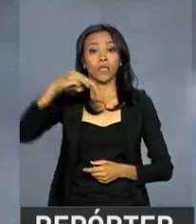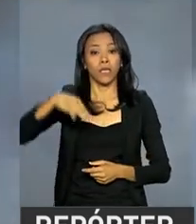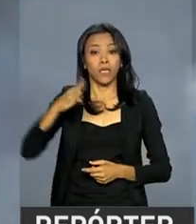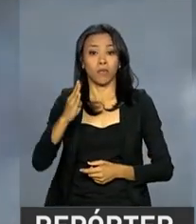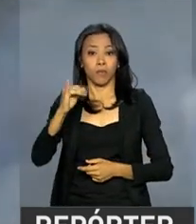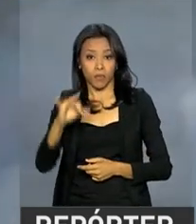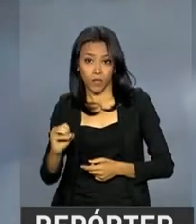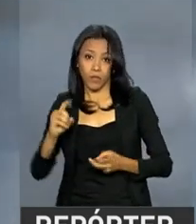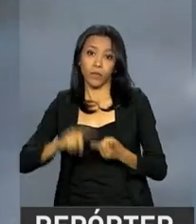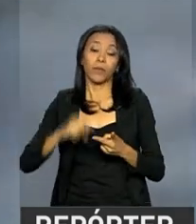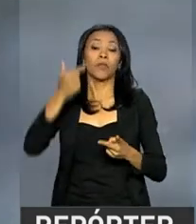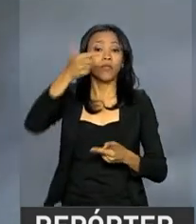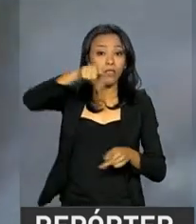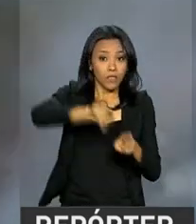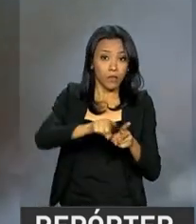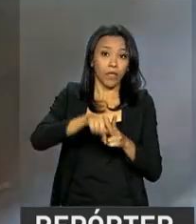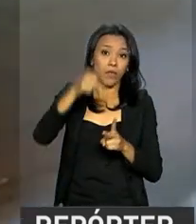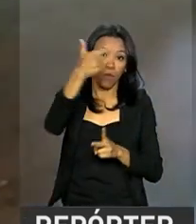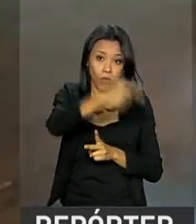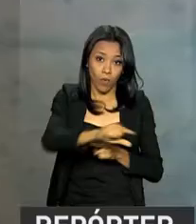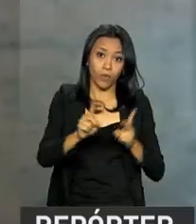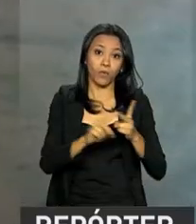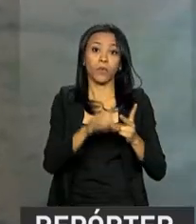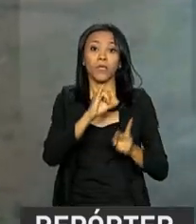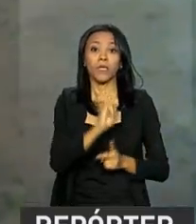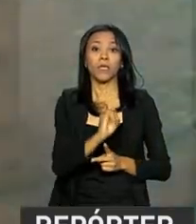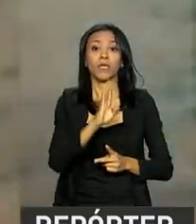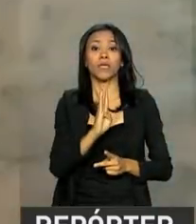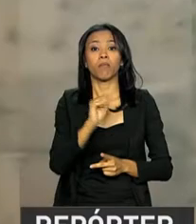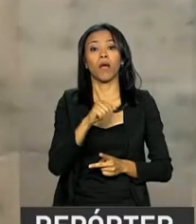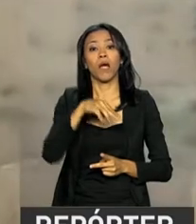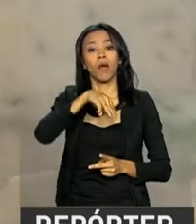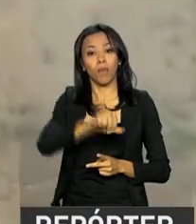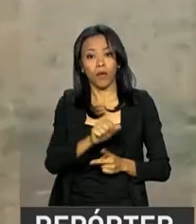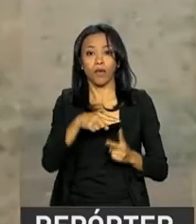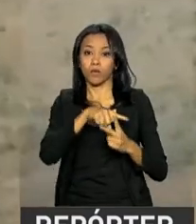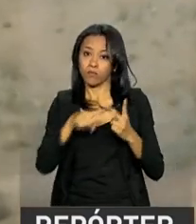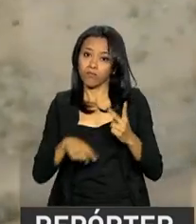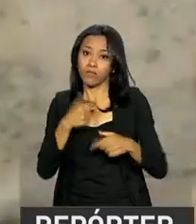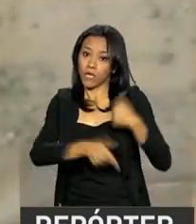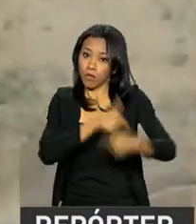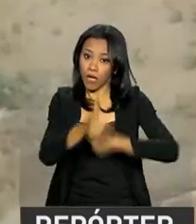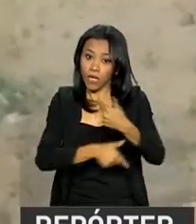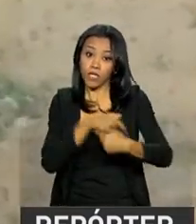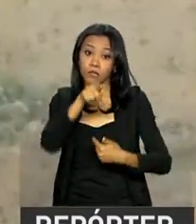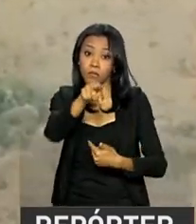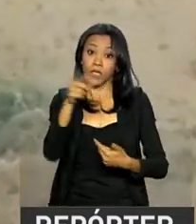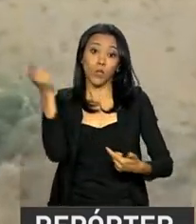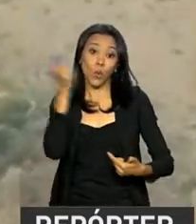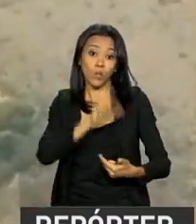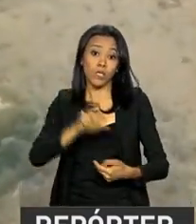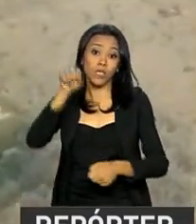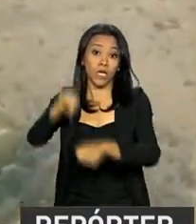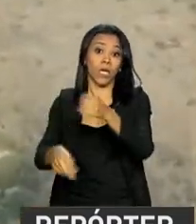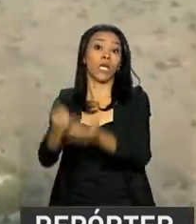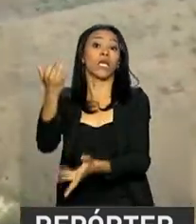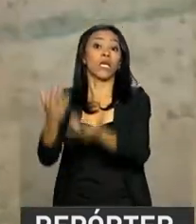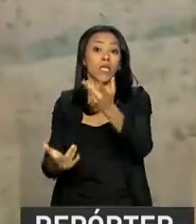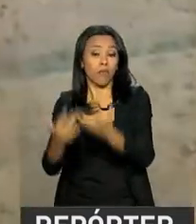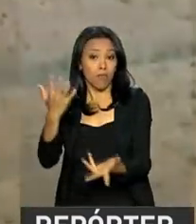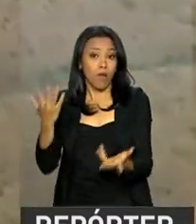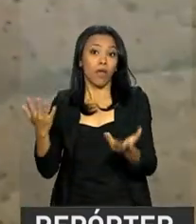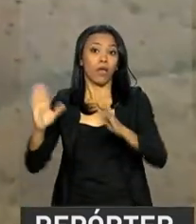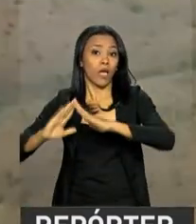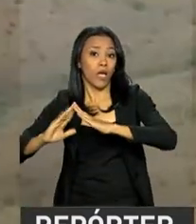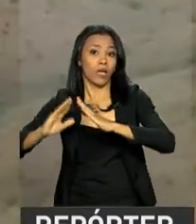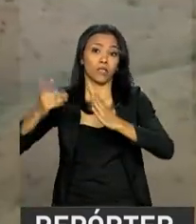e dos recursos naturais renováveis ibama tentou impedir que as chamas atingiram estruturas administrativas do pac a ação